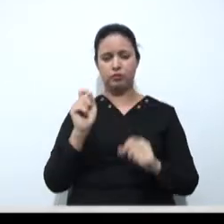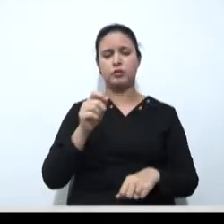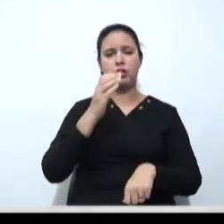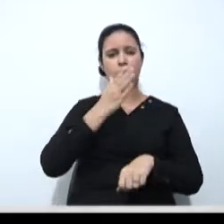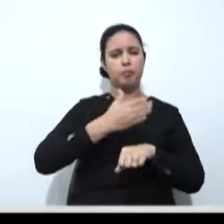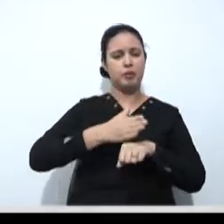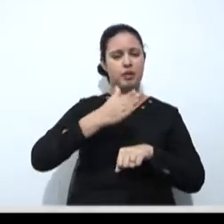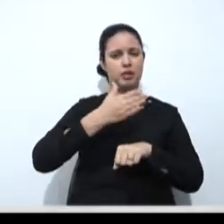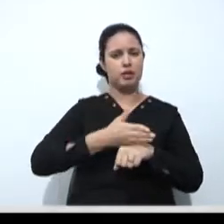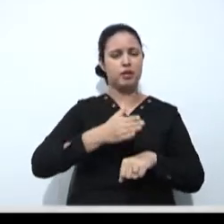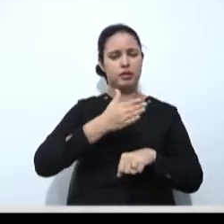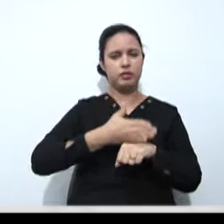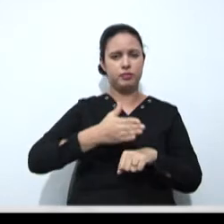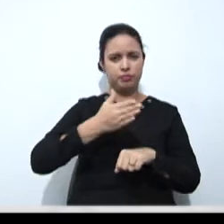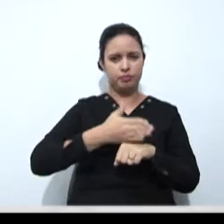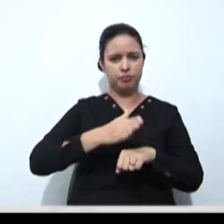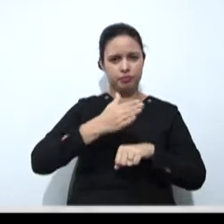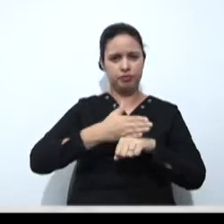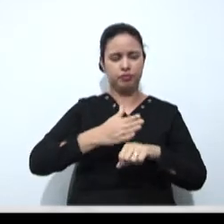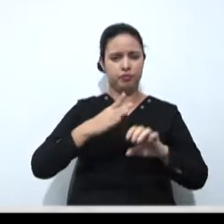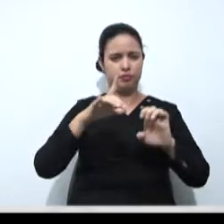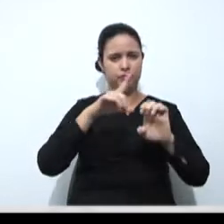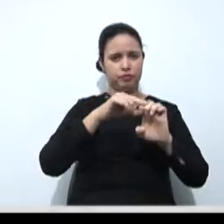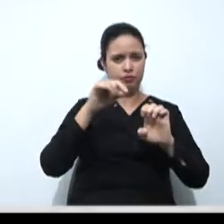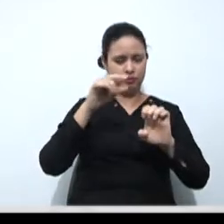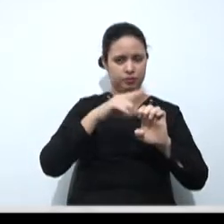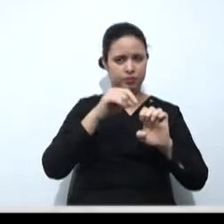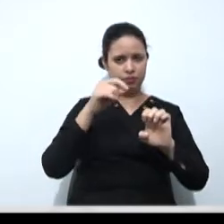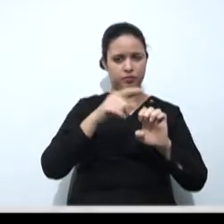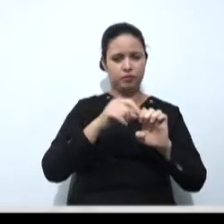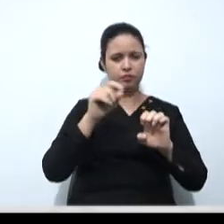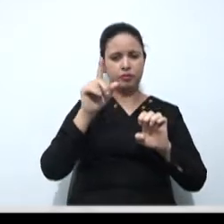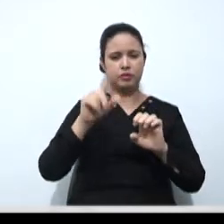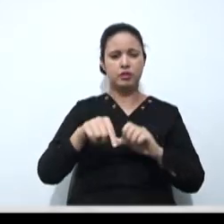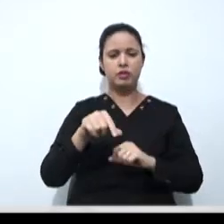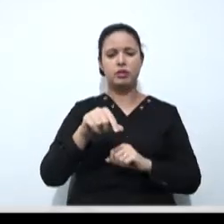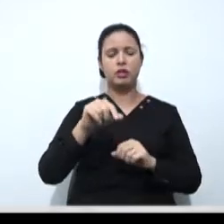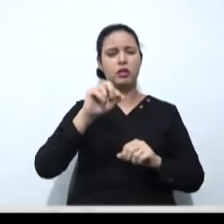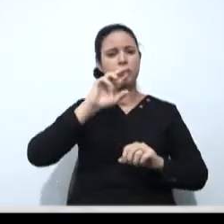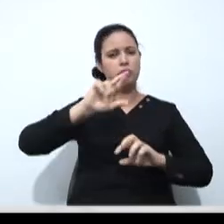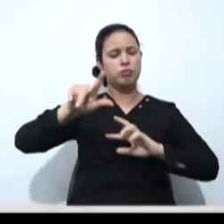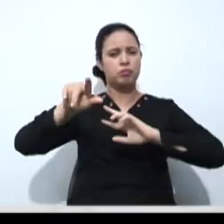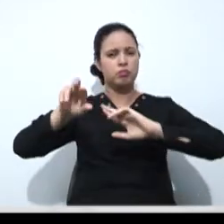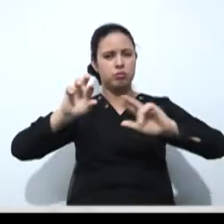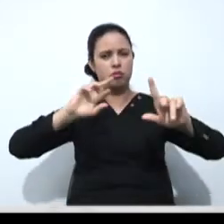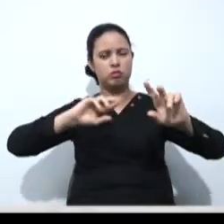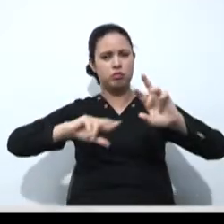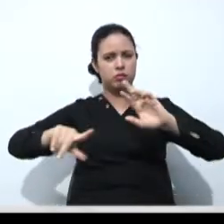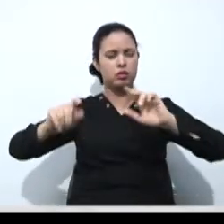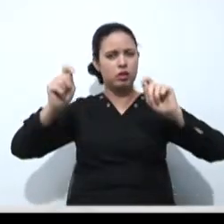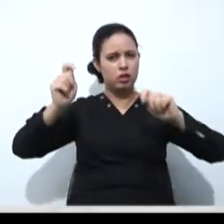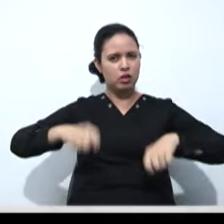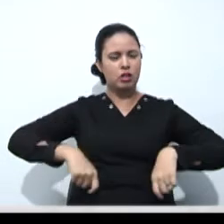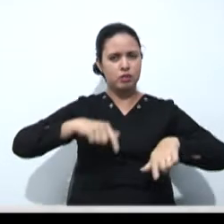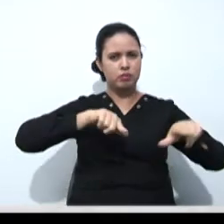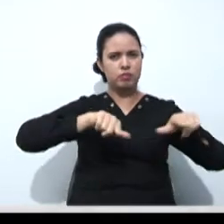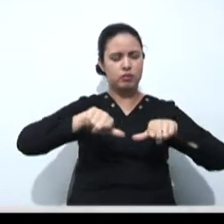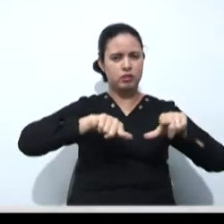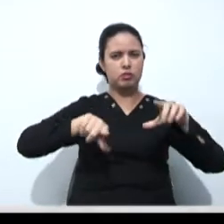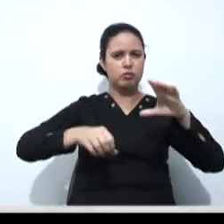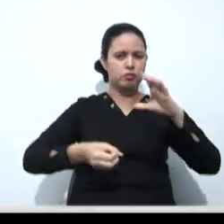a práticas em empreendimentos. Referem a diferentes maneiras que a pessoa pode empreender,